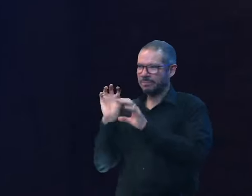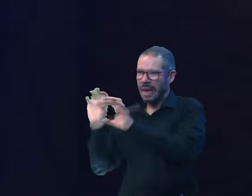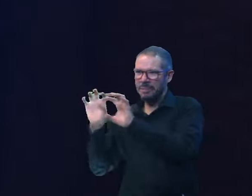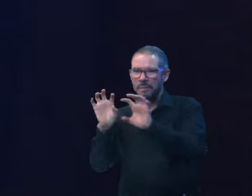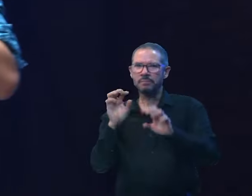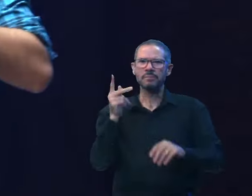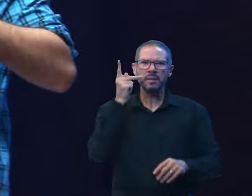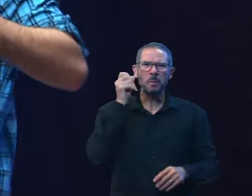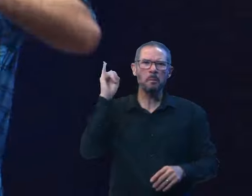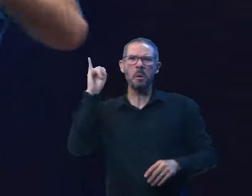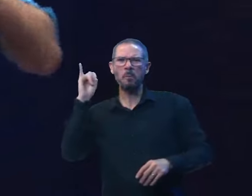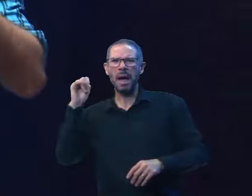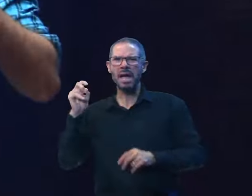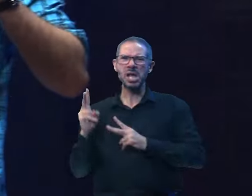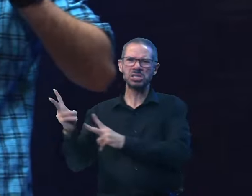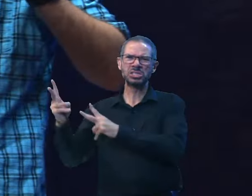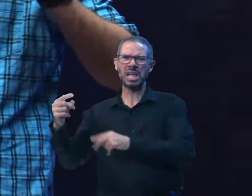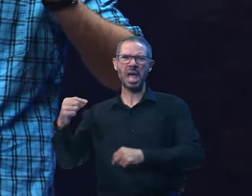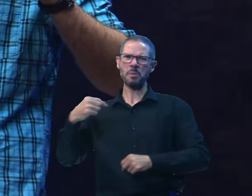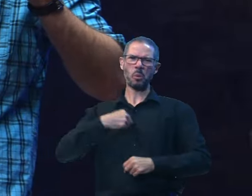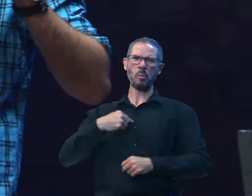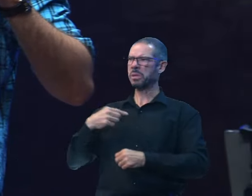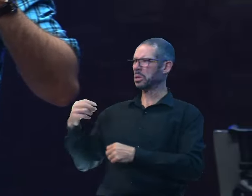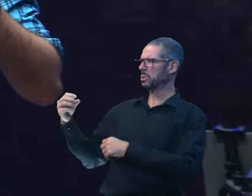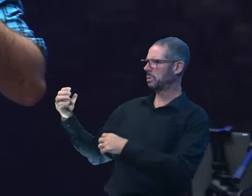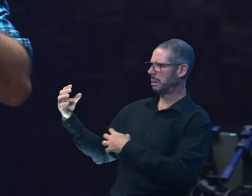sempre fez assim comigo, então ele vai ter que aprender.